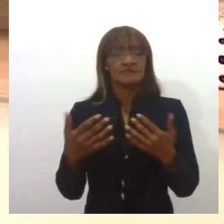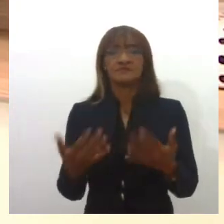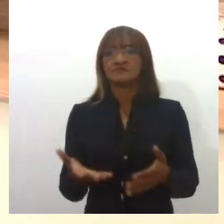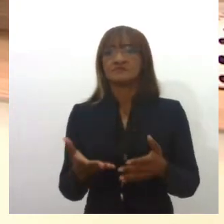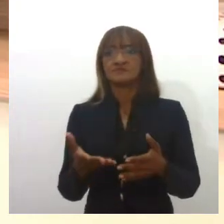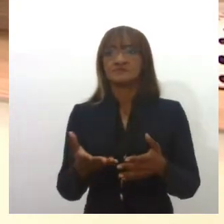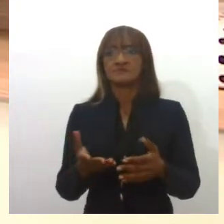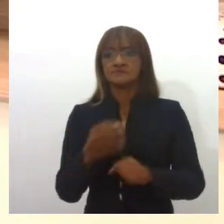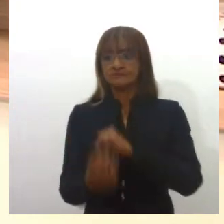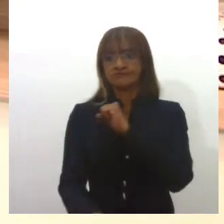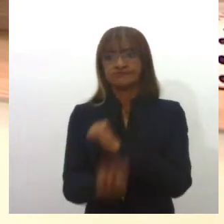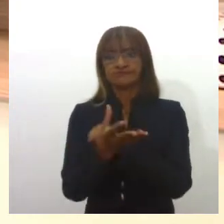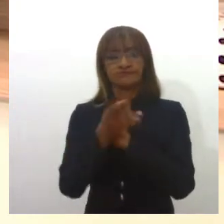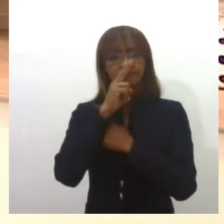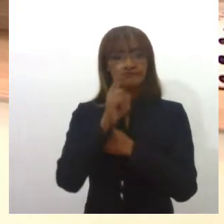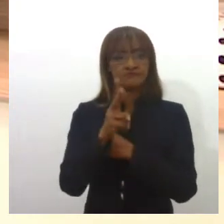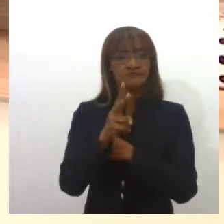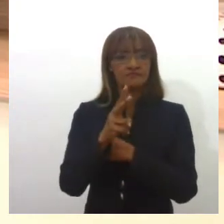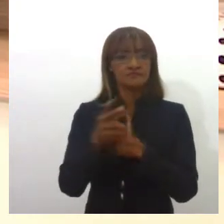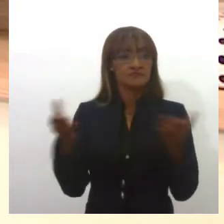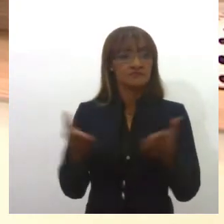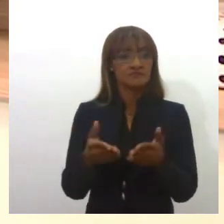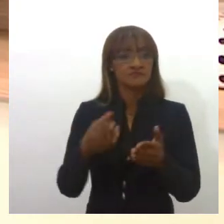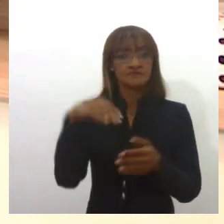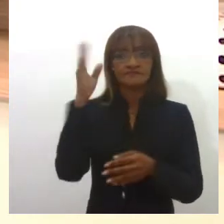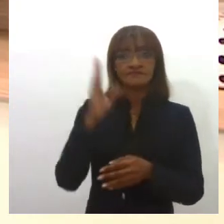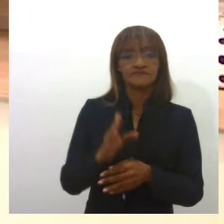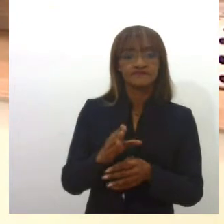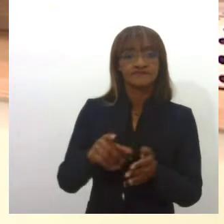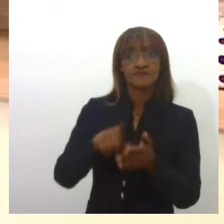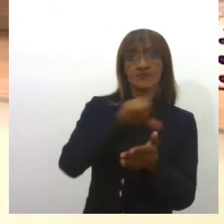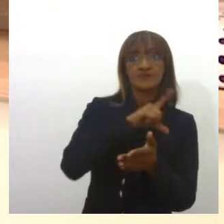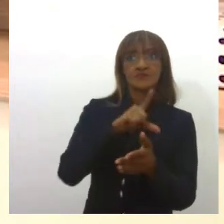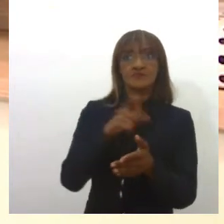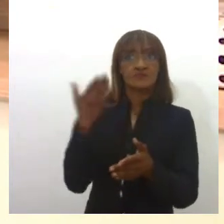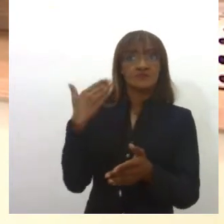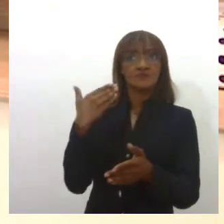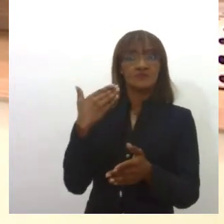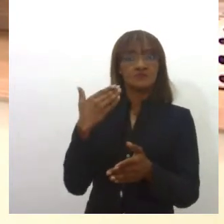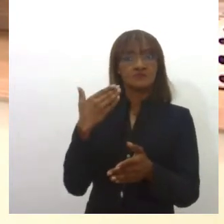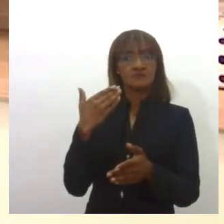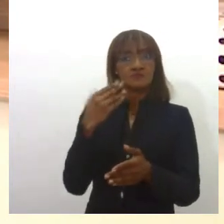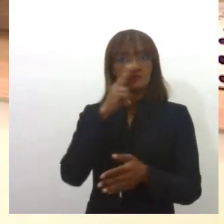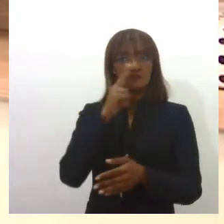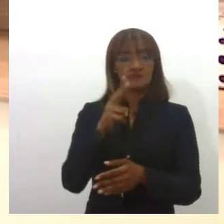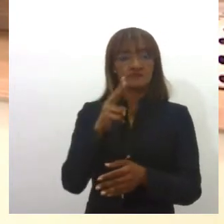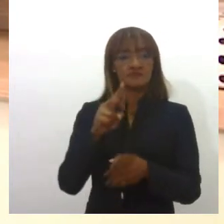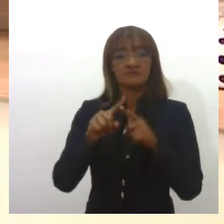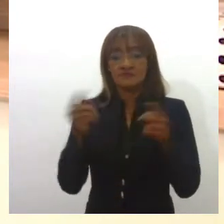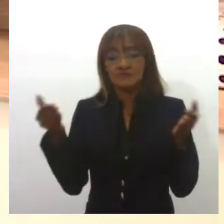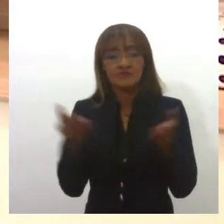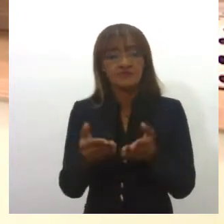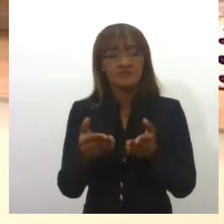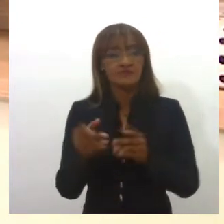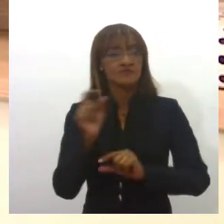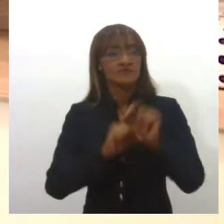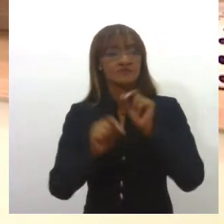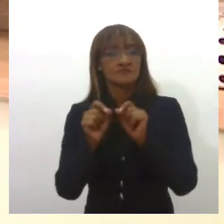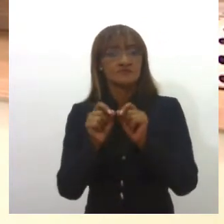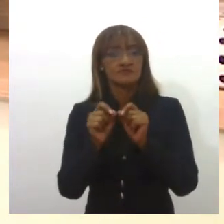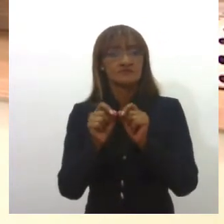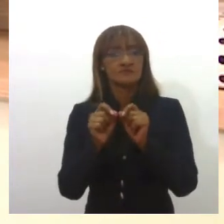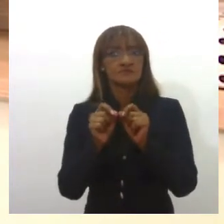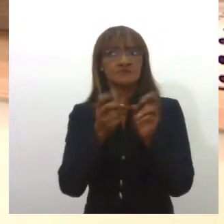corrupção. Nós não temos no Brasil hoje mais corrupção do que já tivemos na nossa história anterior. O que nós temos hoje mais é